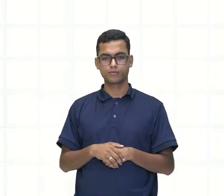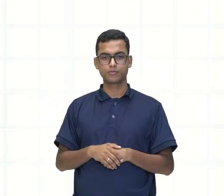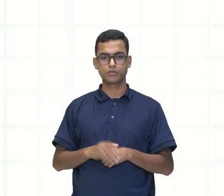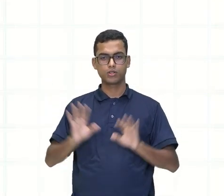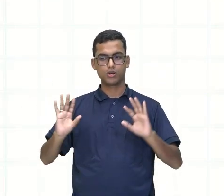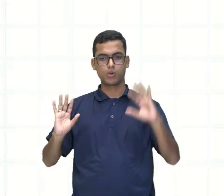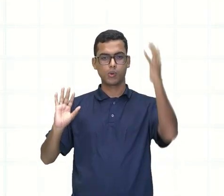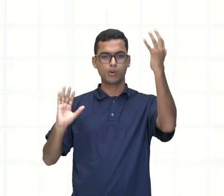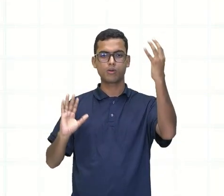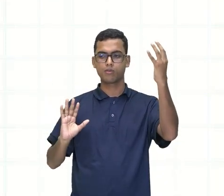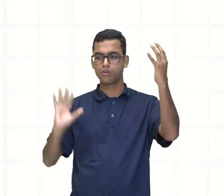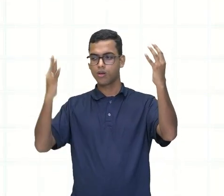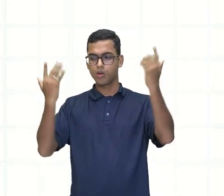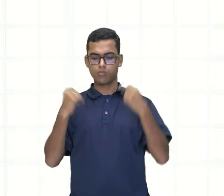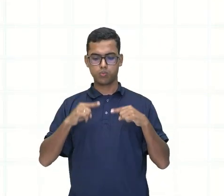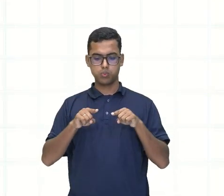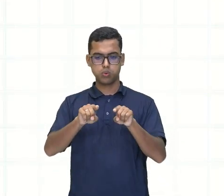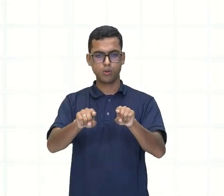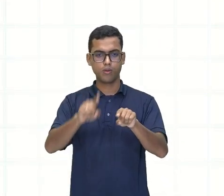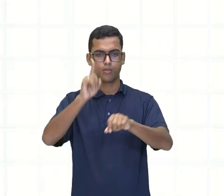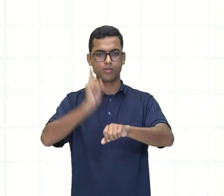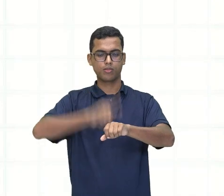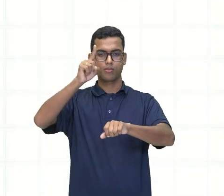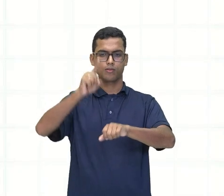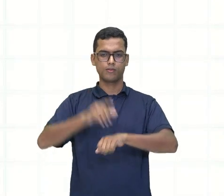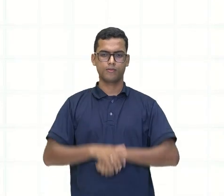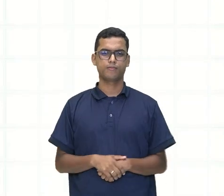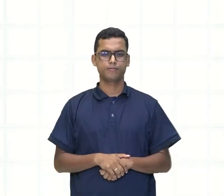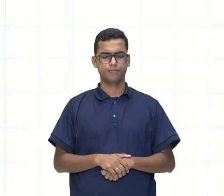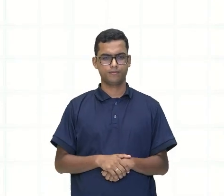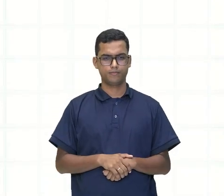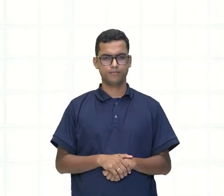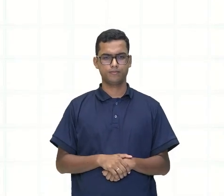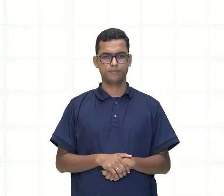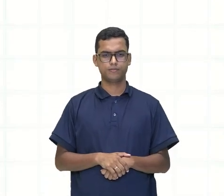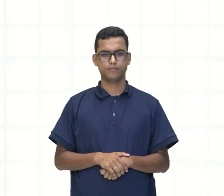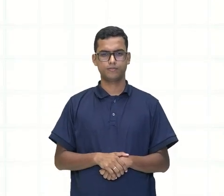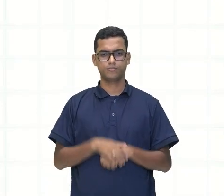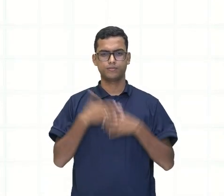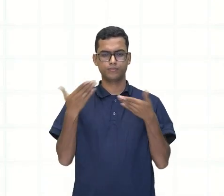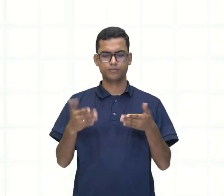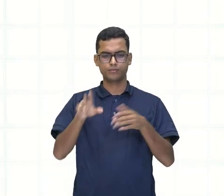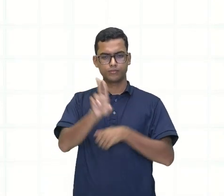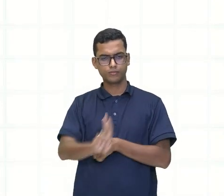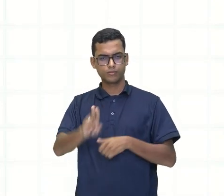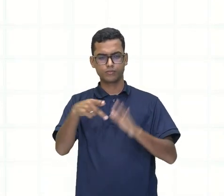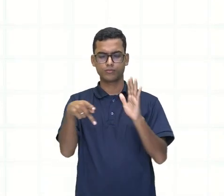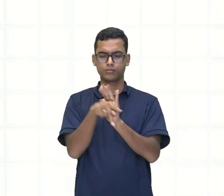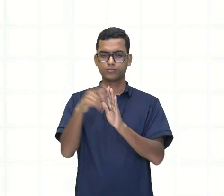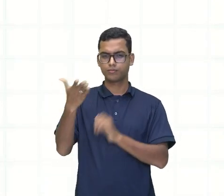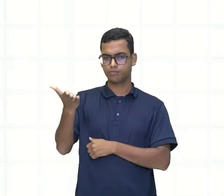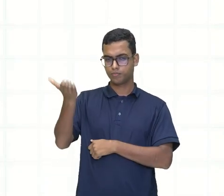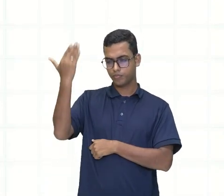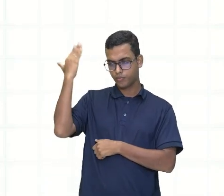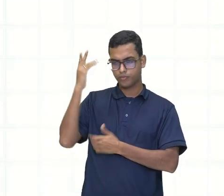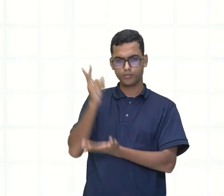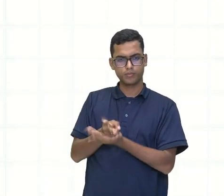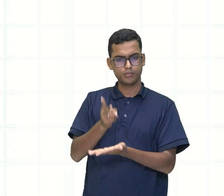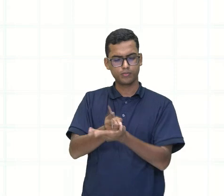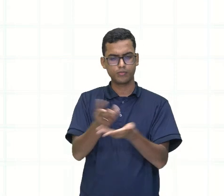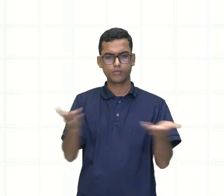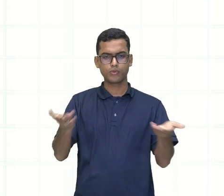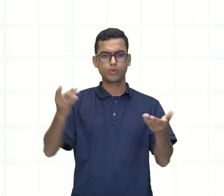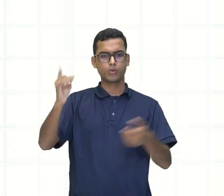ou when, tudo bem? Então, esse também é um dos usos do past continuous.